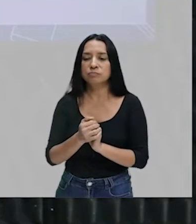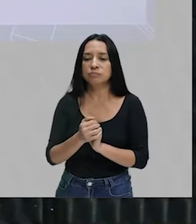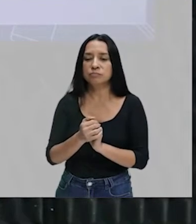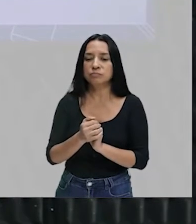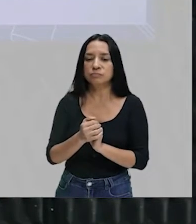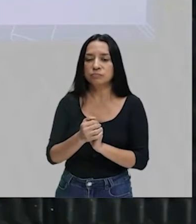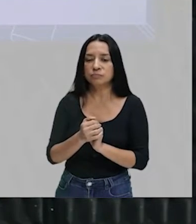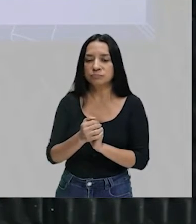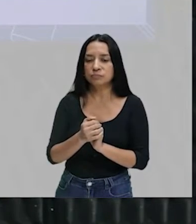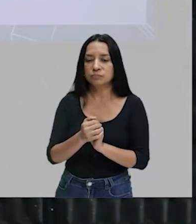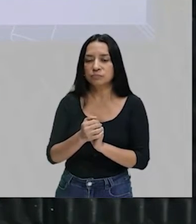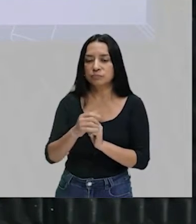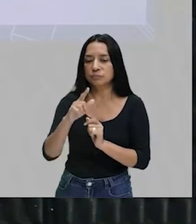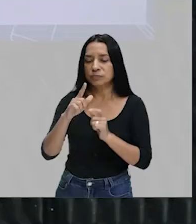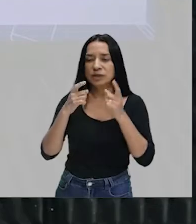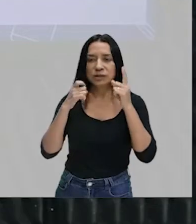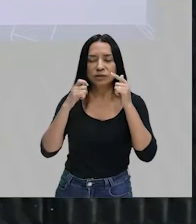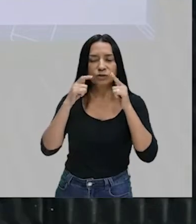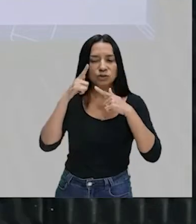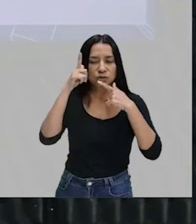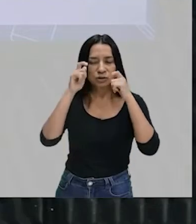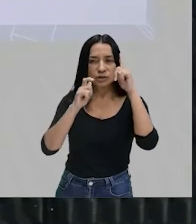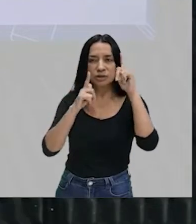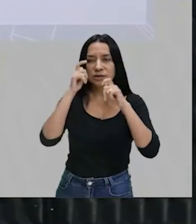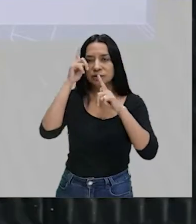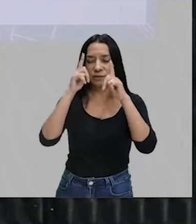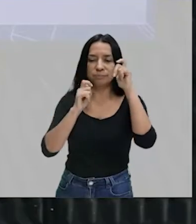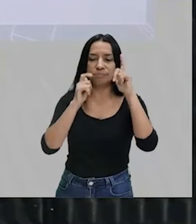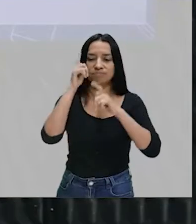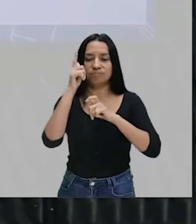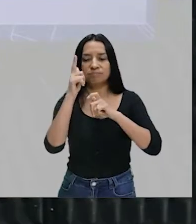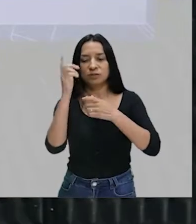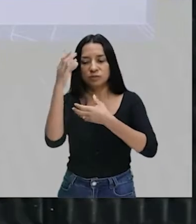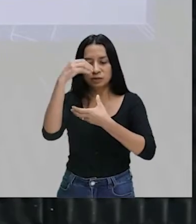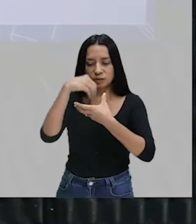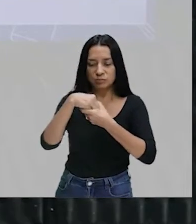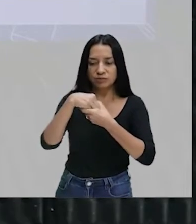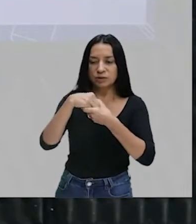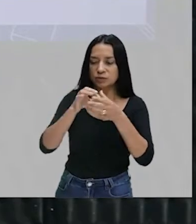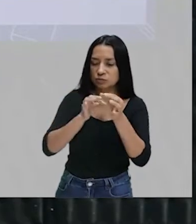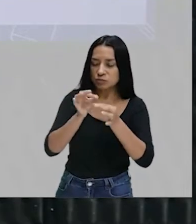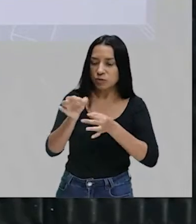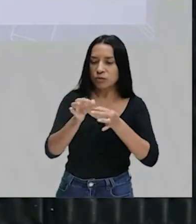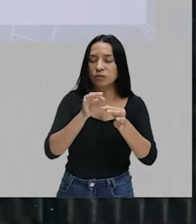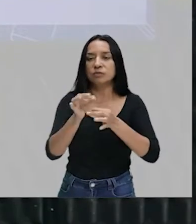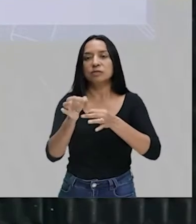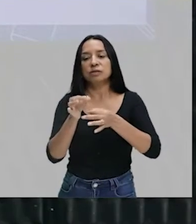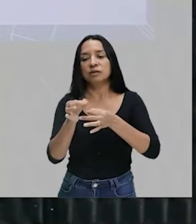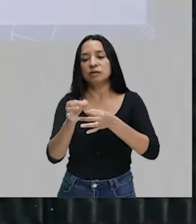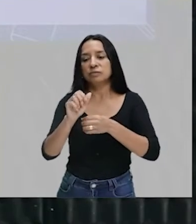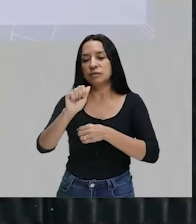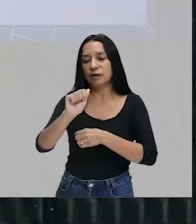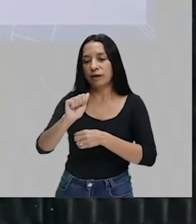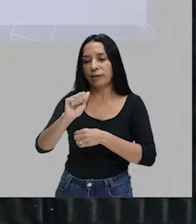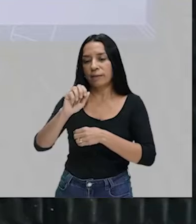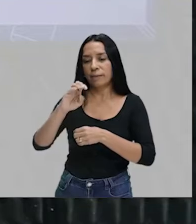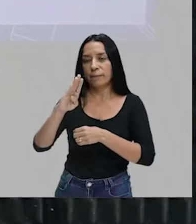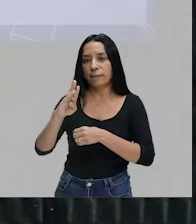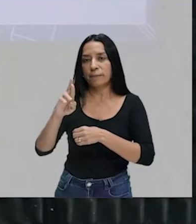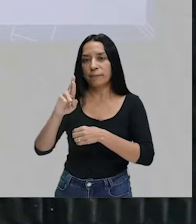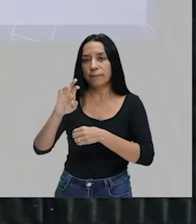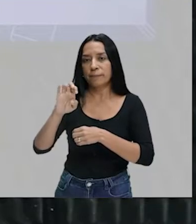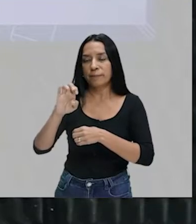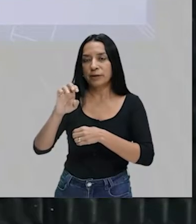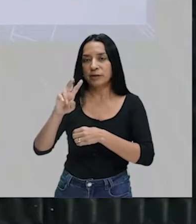que que é isso hein gíria então ele consiste ele faz parte ele é formado pelas abreviações e